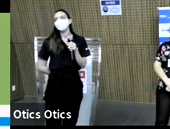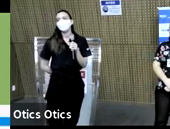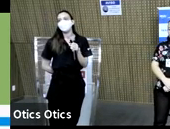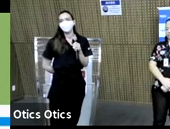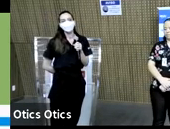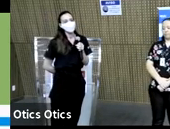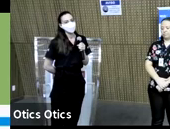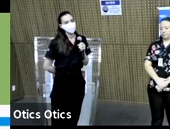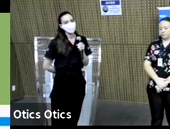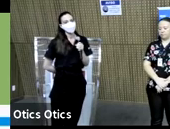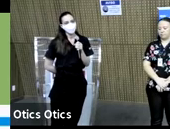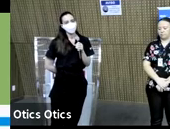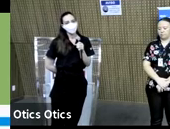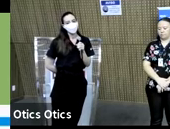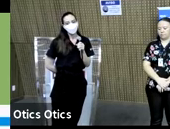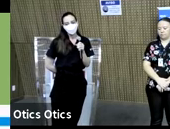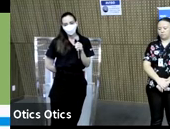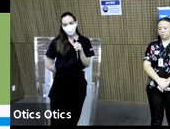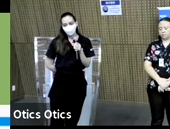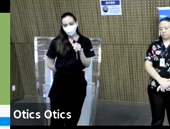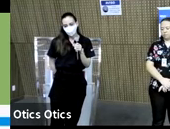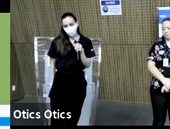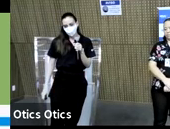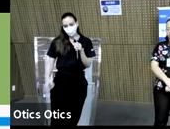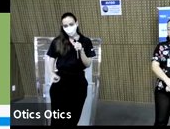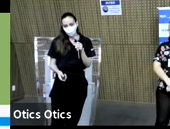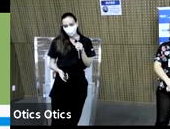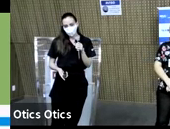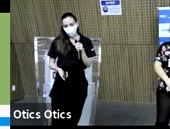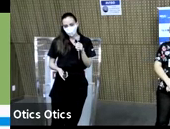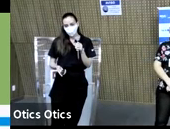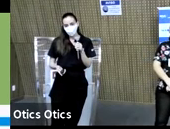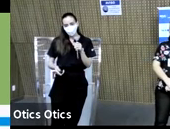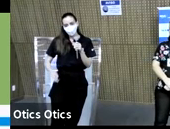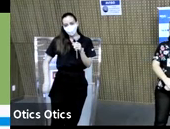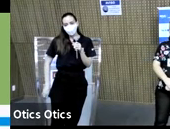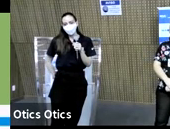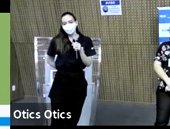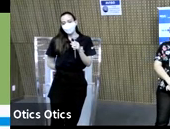e passava. Então, a gente espera melhorar esses indicadores no futuro.